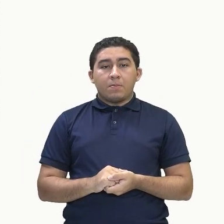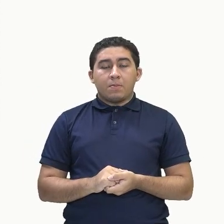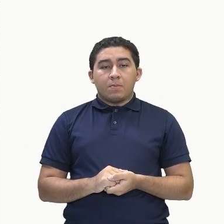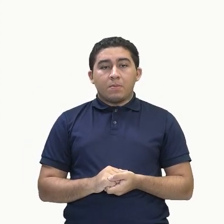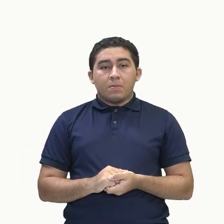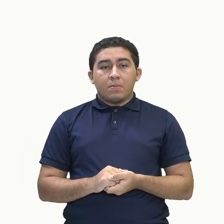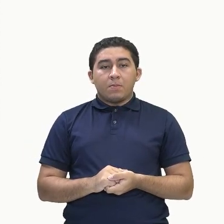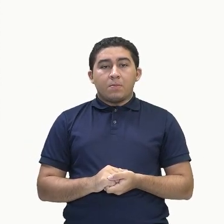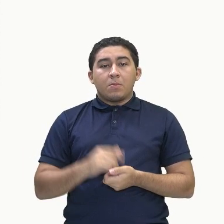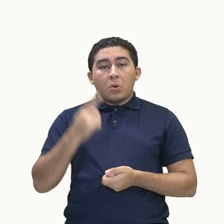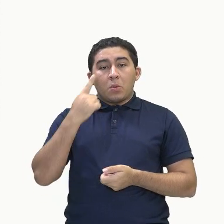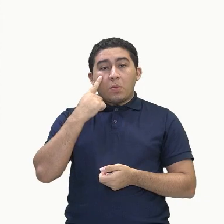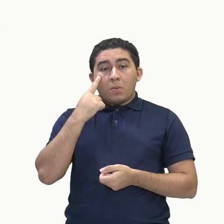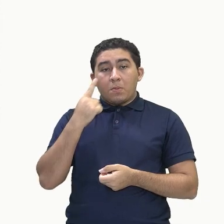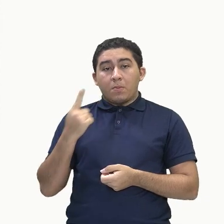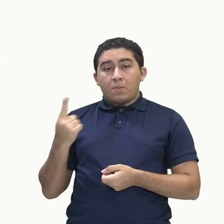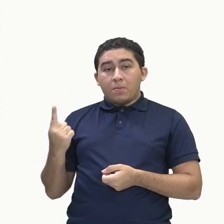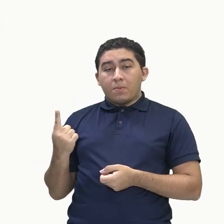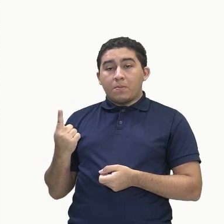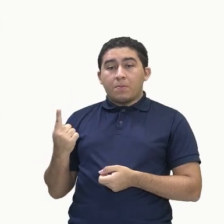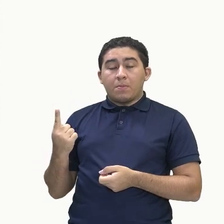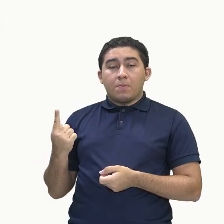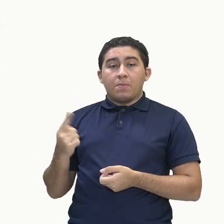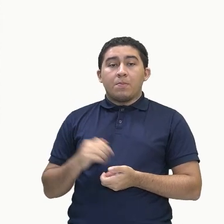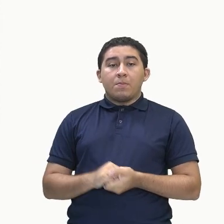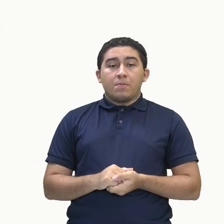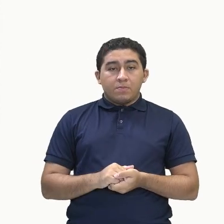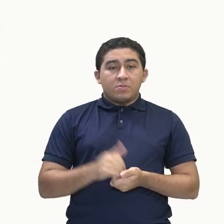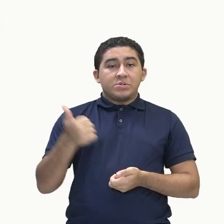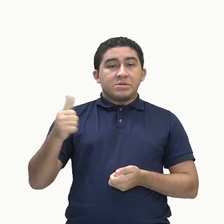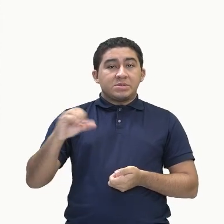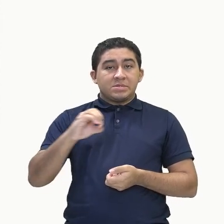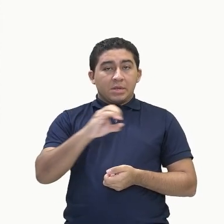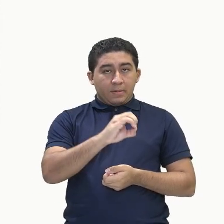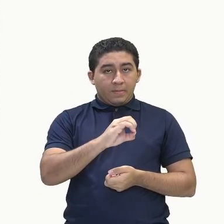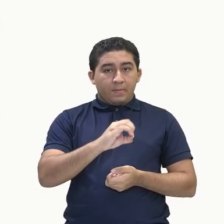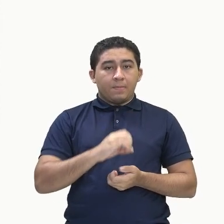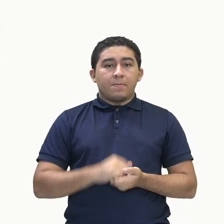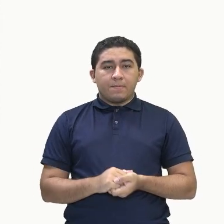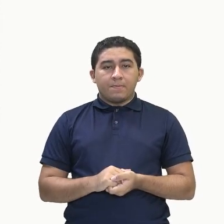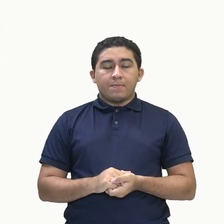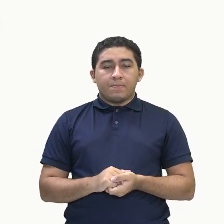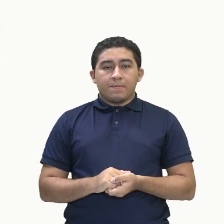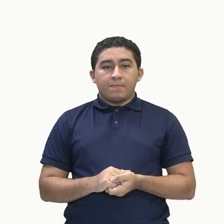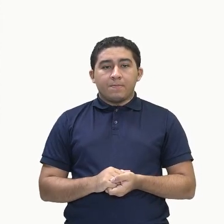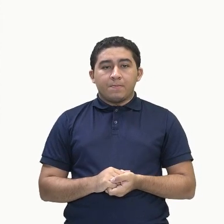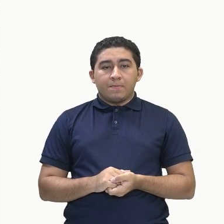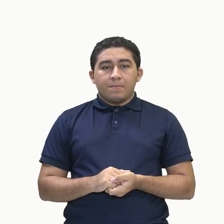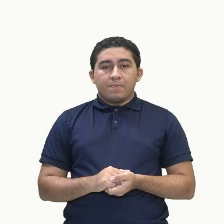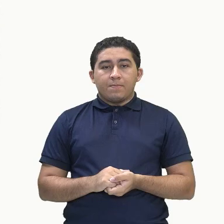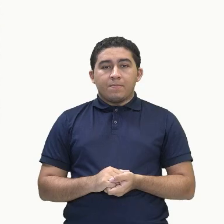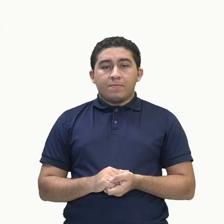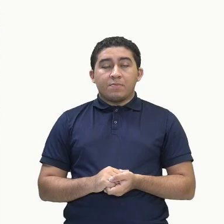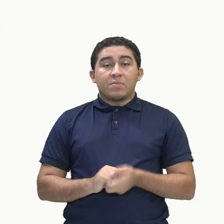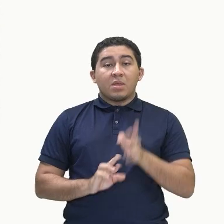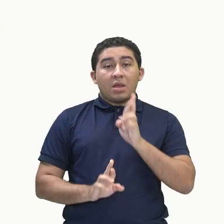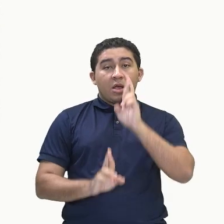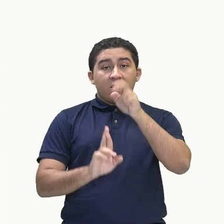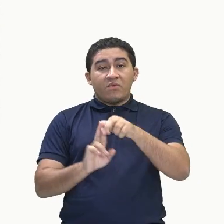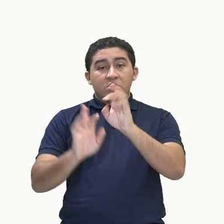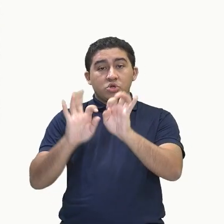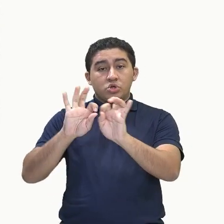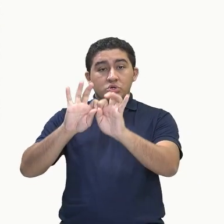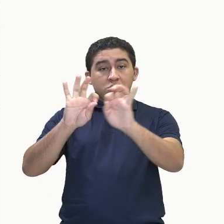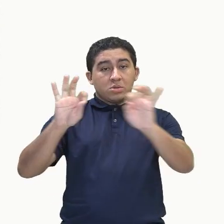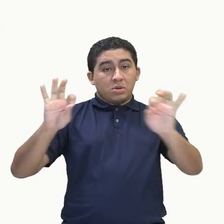forma vertical. Então, eu tenho 100 graus aqui com relação a essa distância